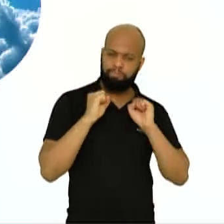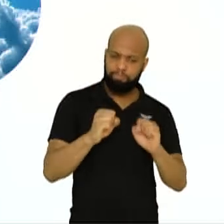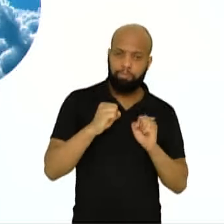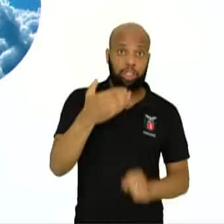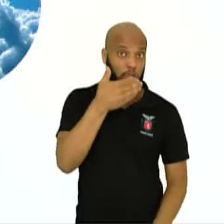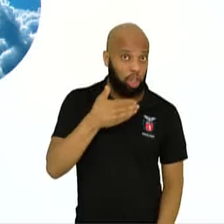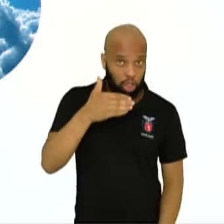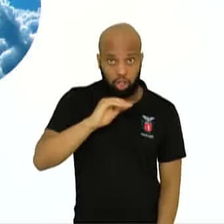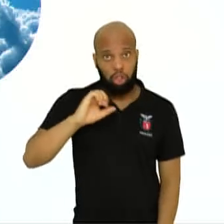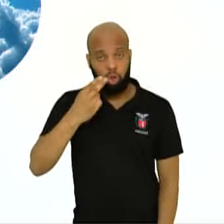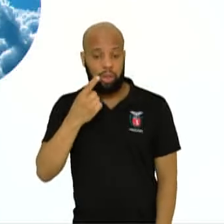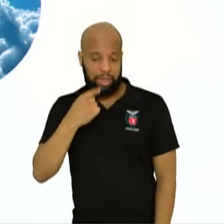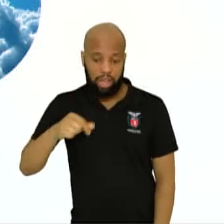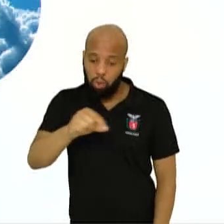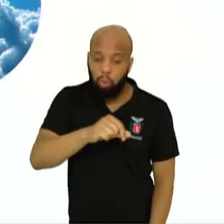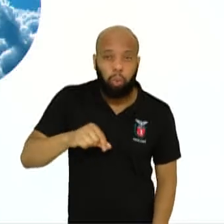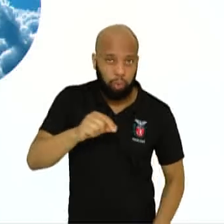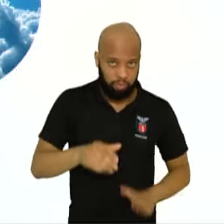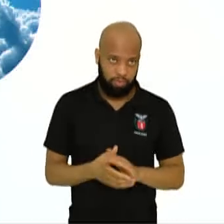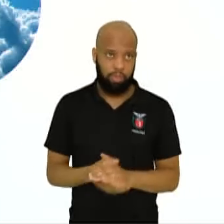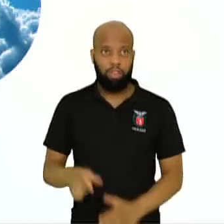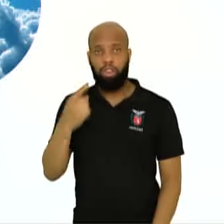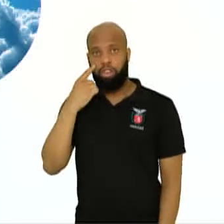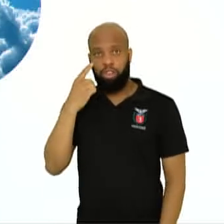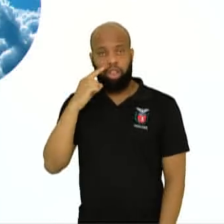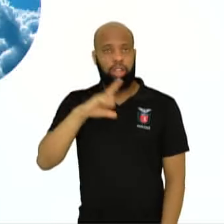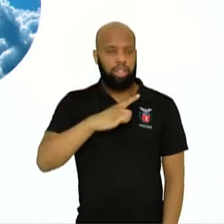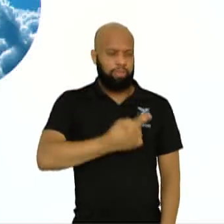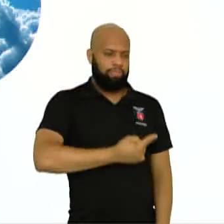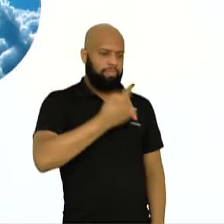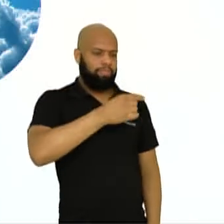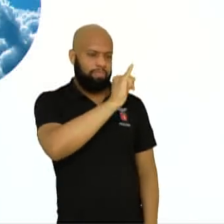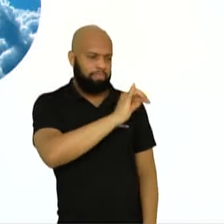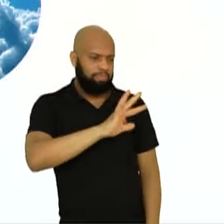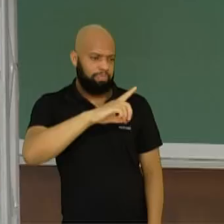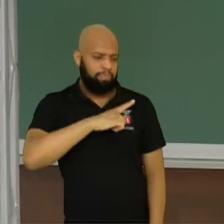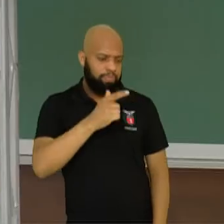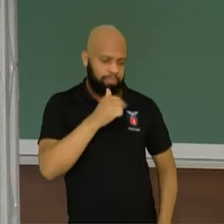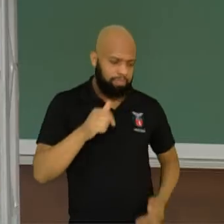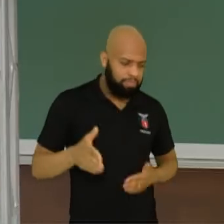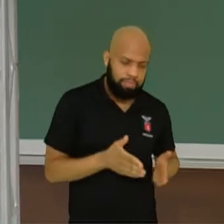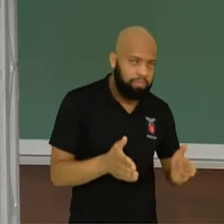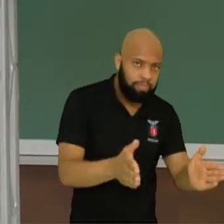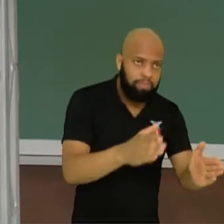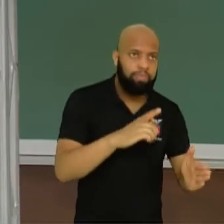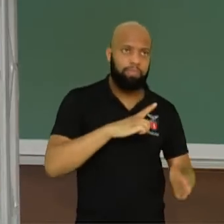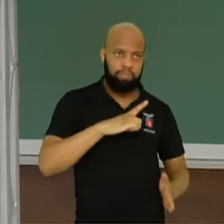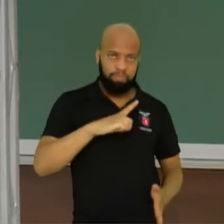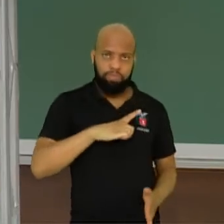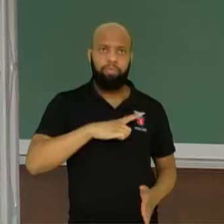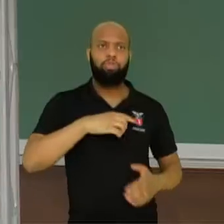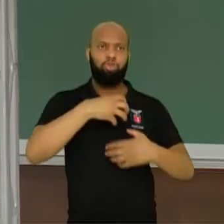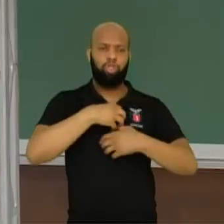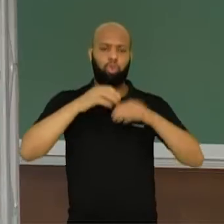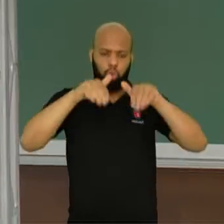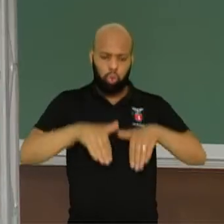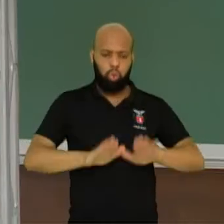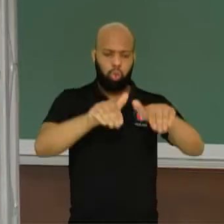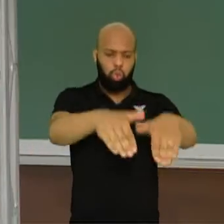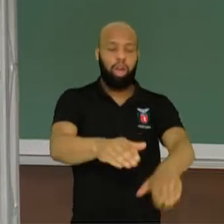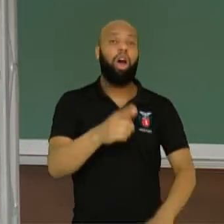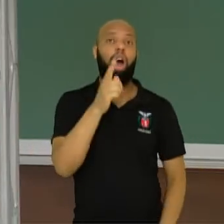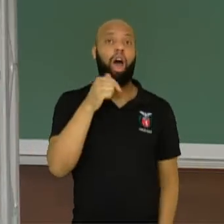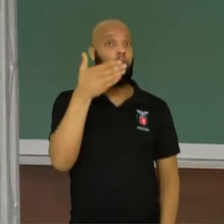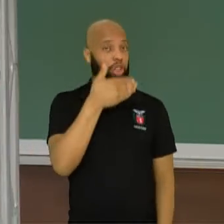salgada. Olha a terceira imagem, uma geleira lá nos polos. E a última imagem, ali eu